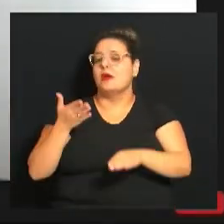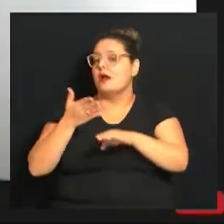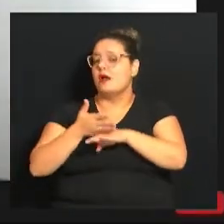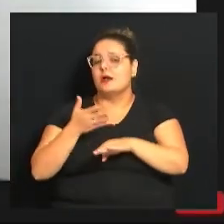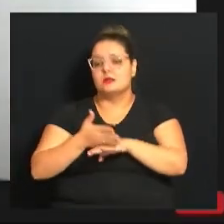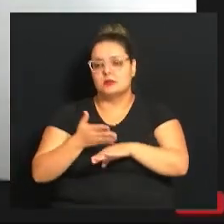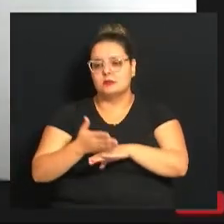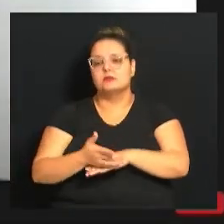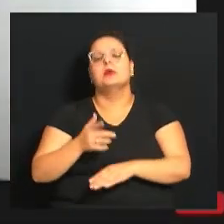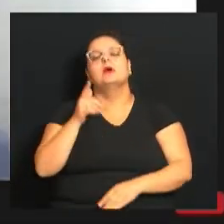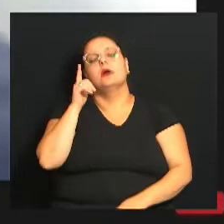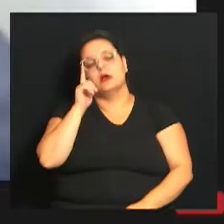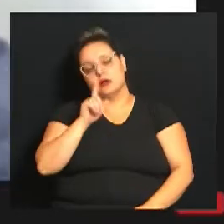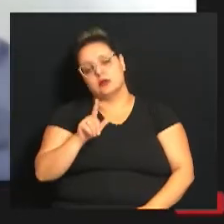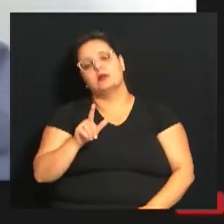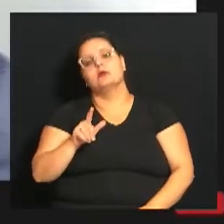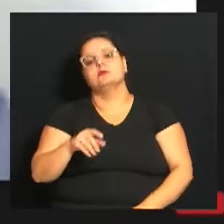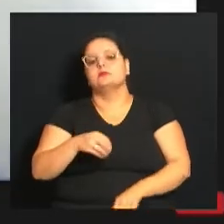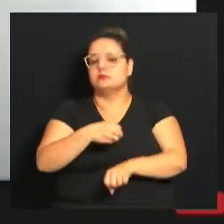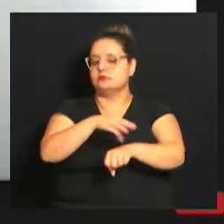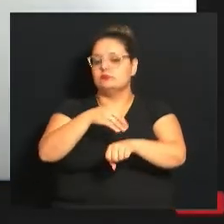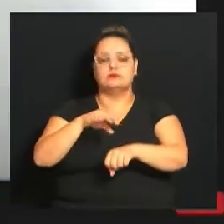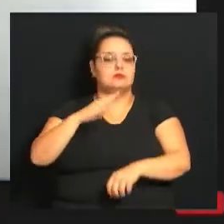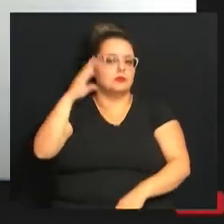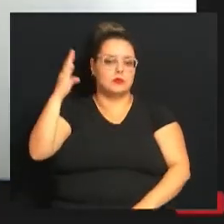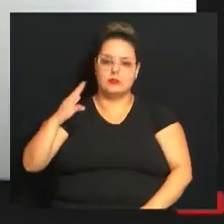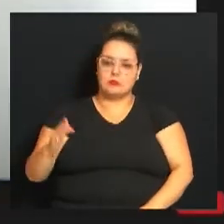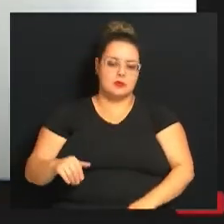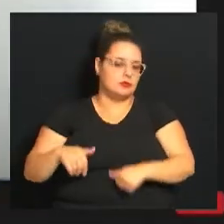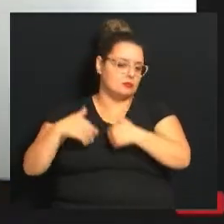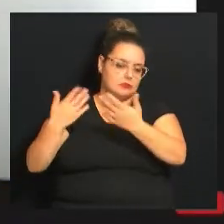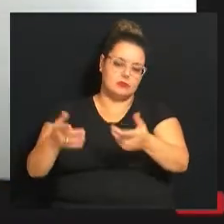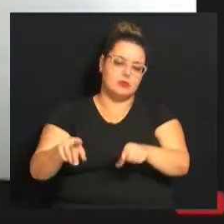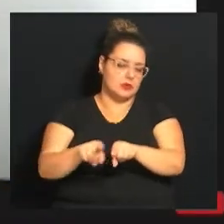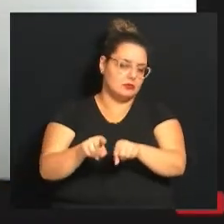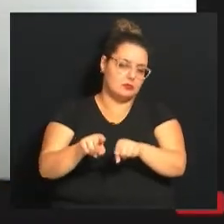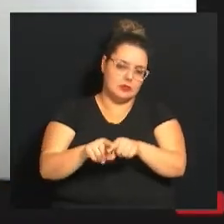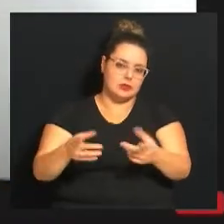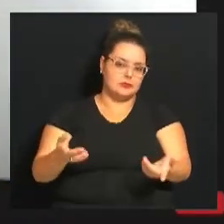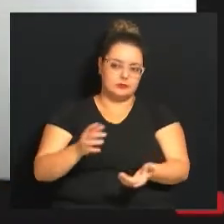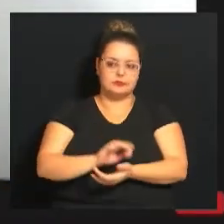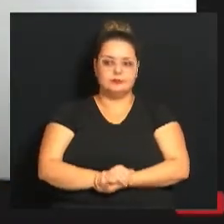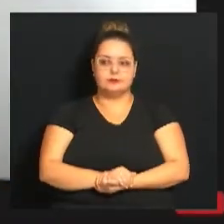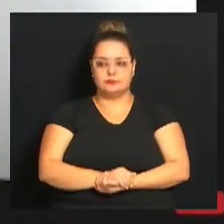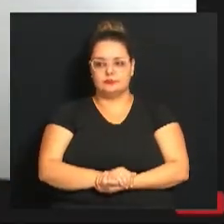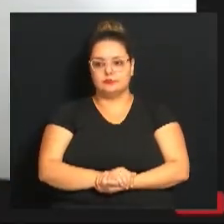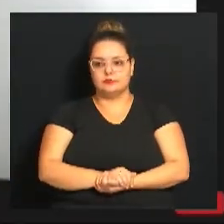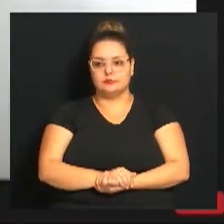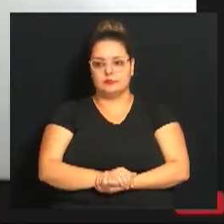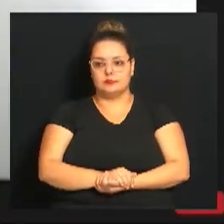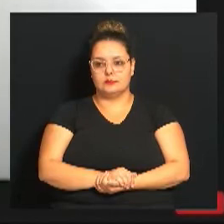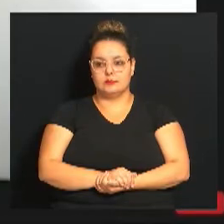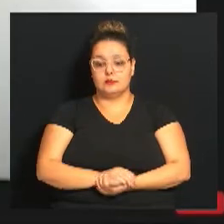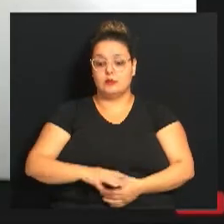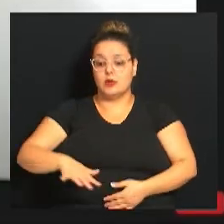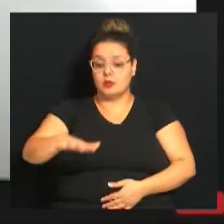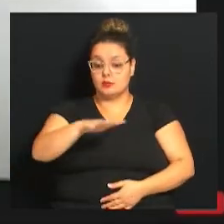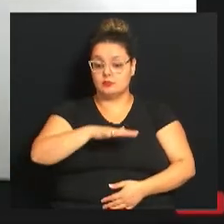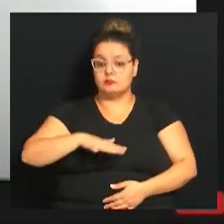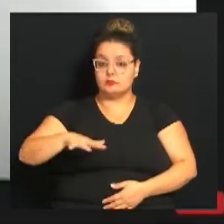você consegue distribuir no Brasil afora, pensando na nacionalidade do Brasil. Eu acho que o meio revista ele sofreu